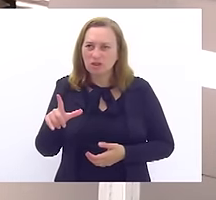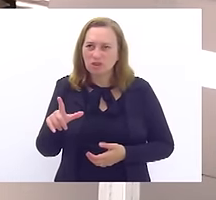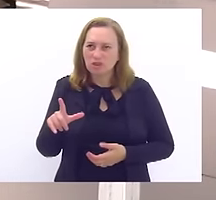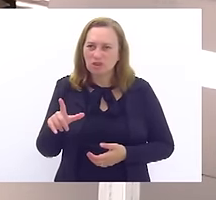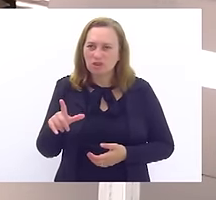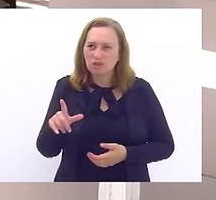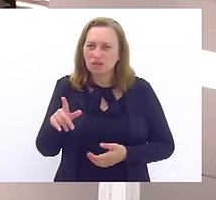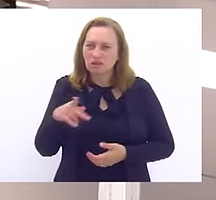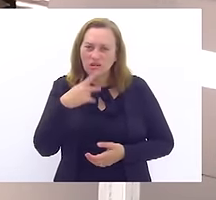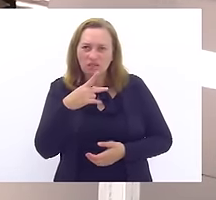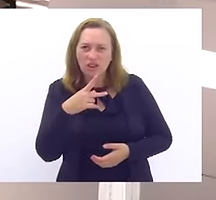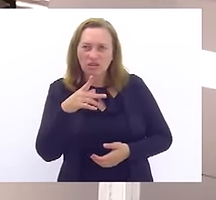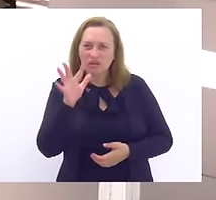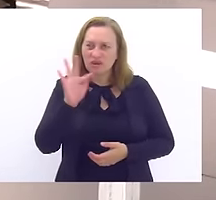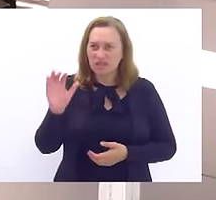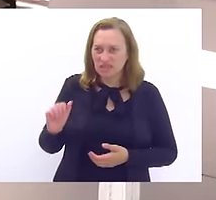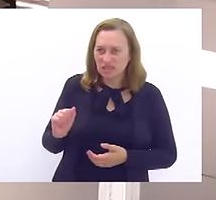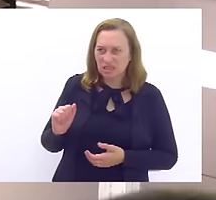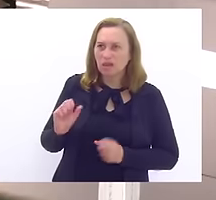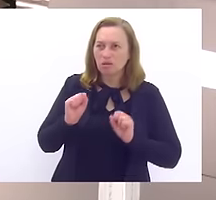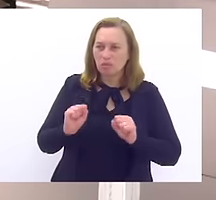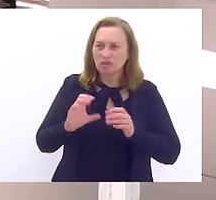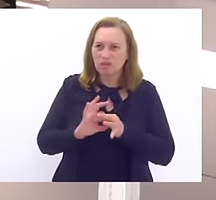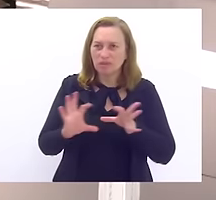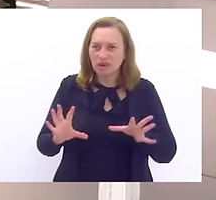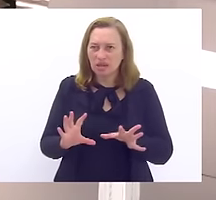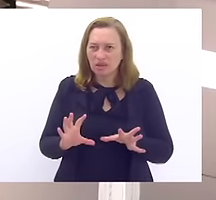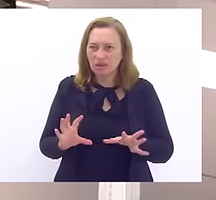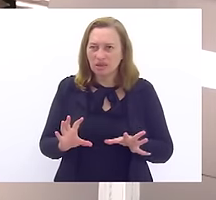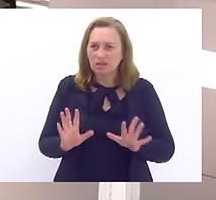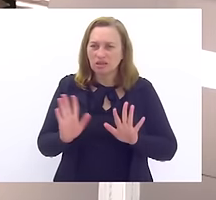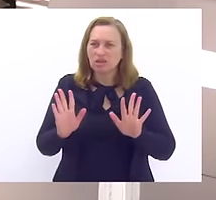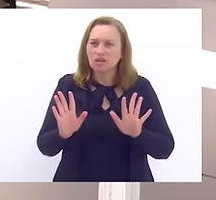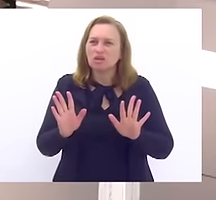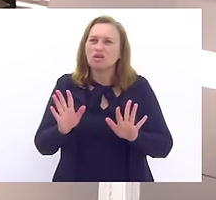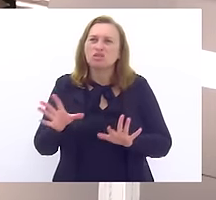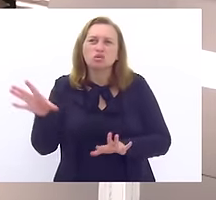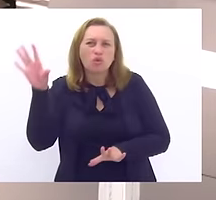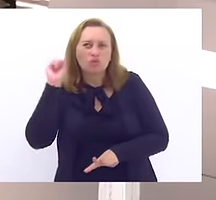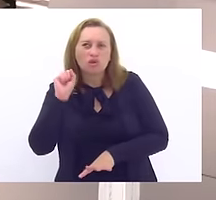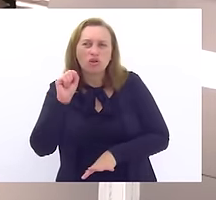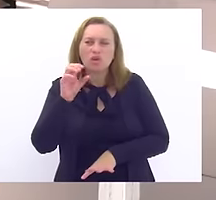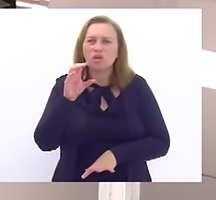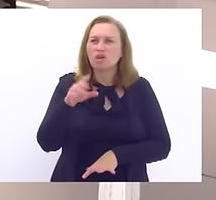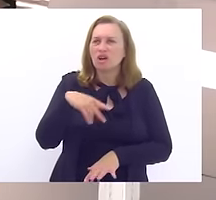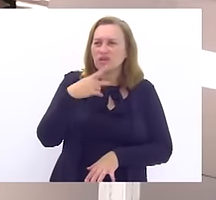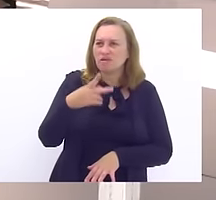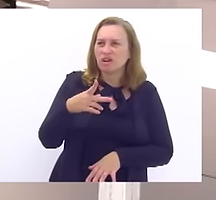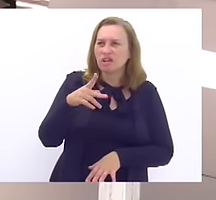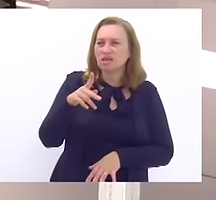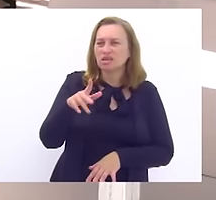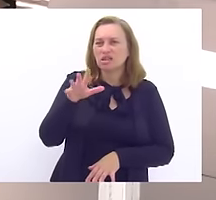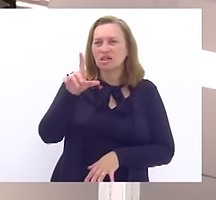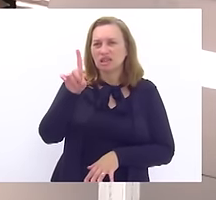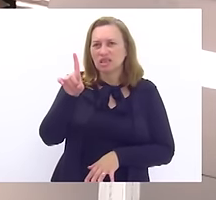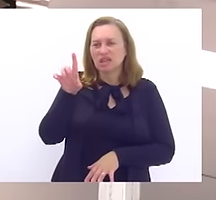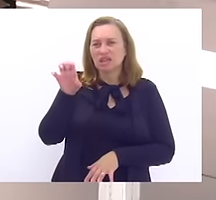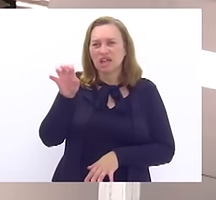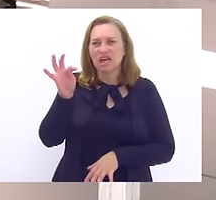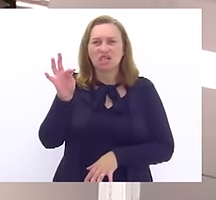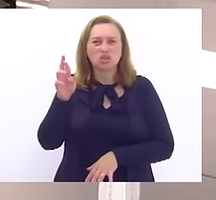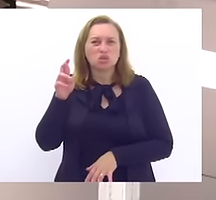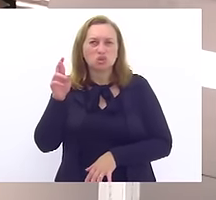ainda posso liberar a fazenda eu acabei de escutar agora uma confusão do dedo de Privilégio de uma empresa de ônibus